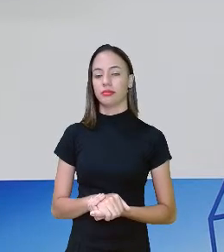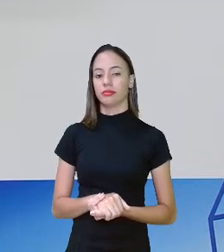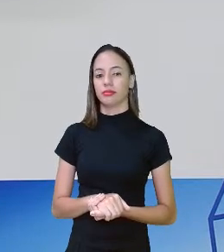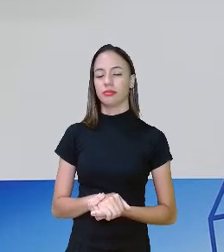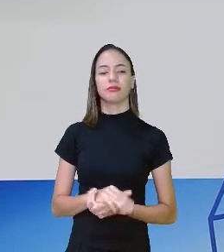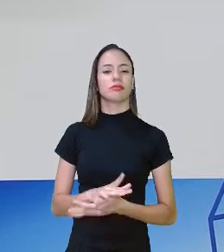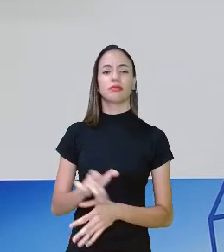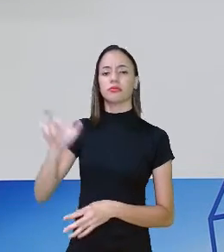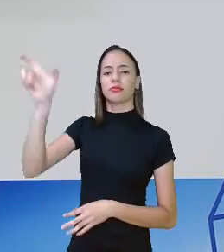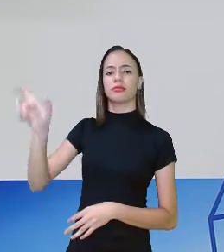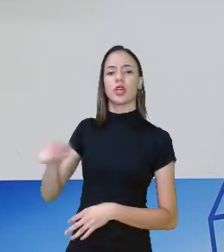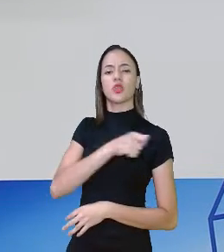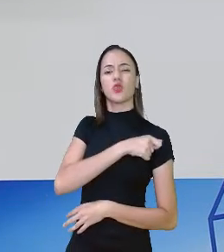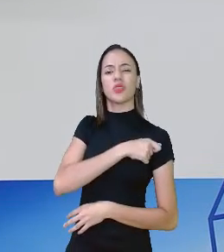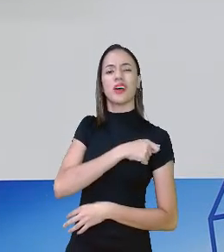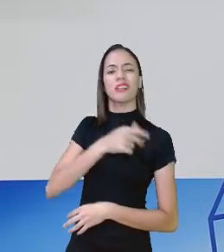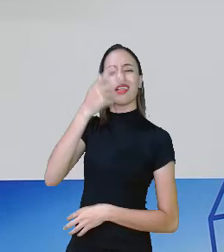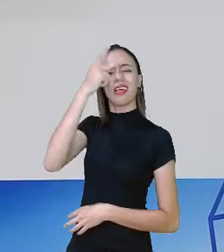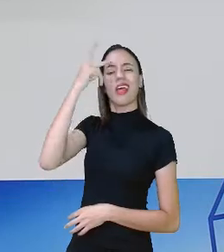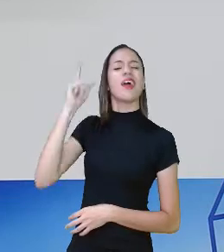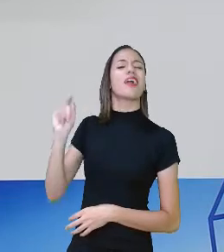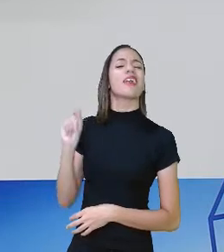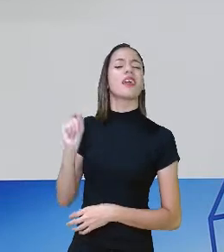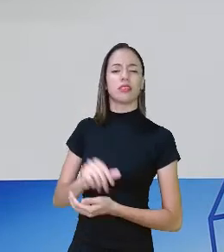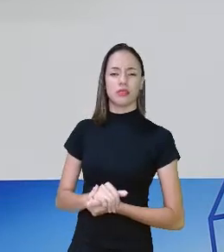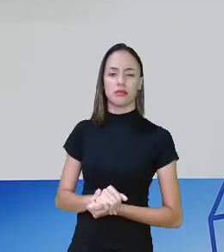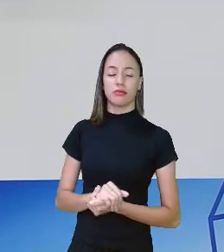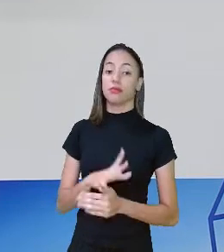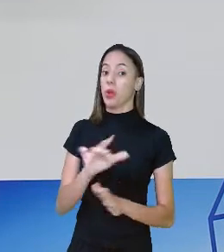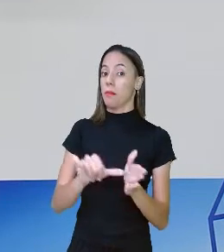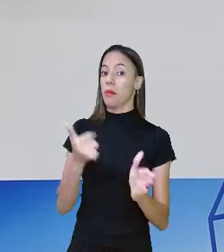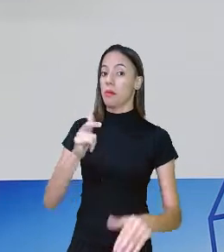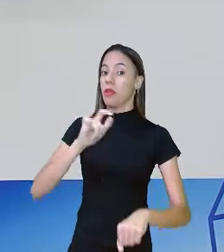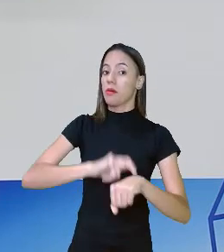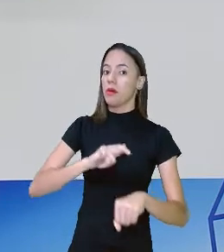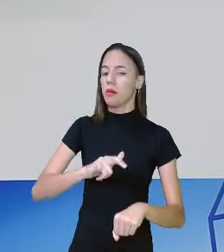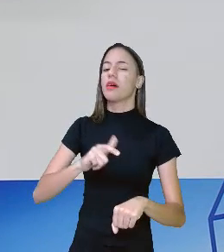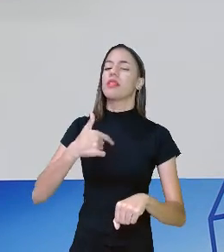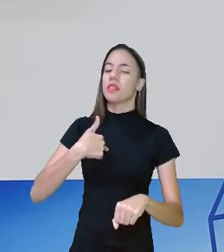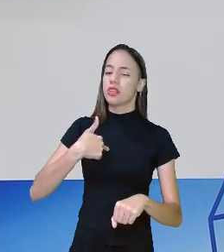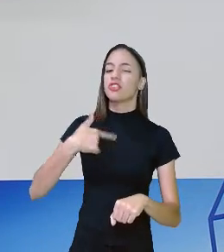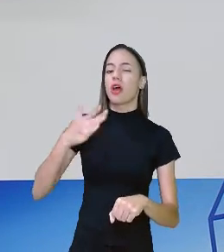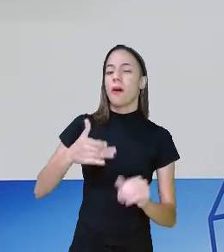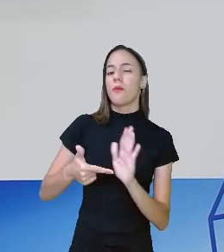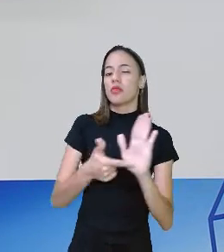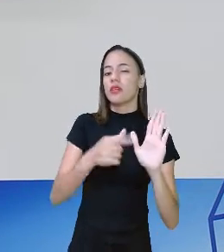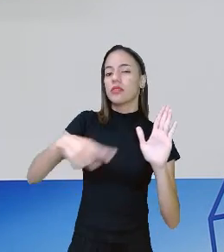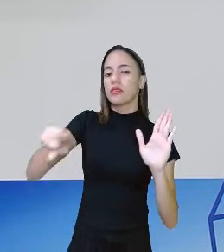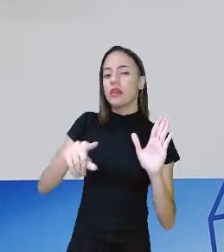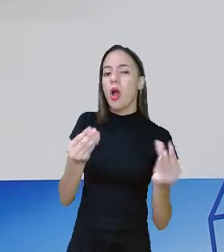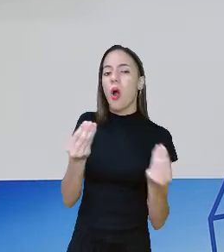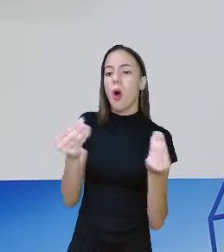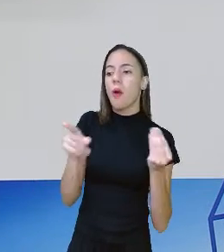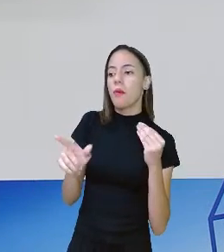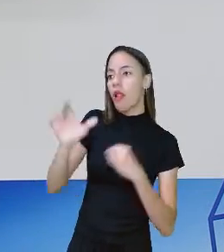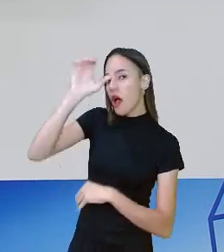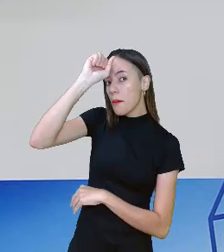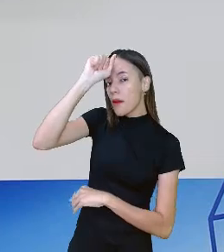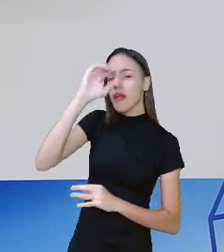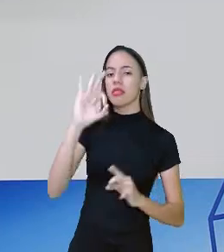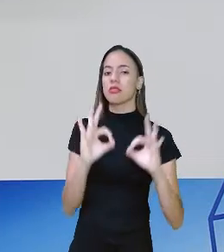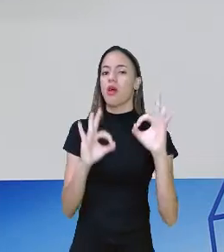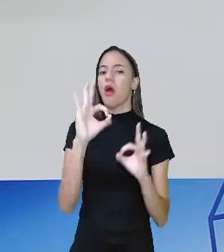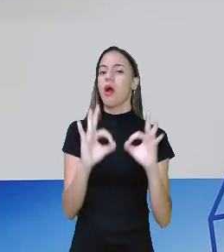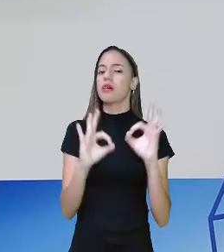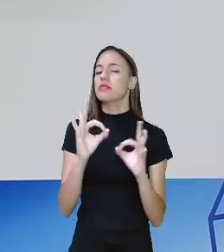Então, quem é o nosso estudante? Já vimos no primeiro momento como ele aprende, como ele se organiza,